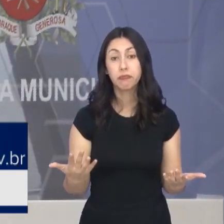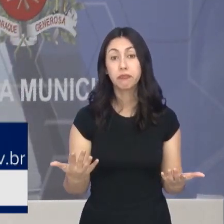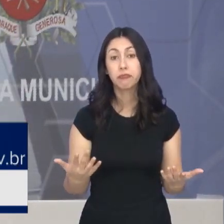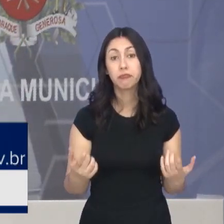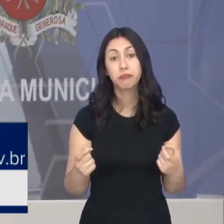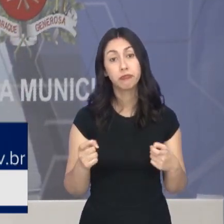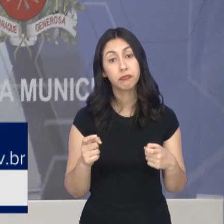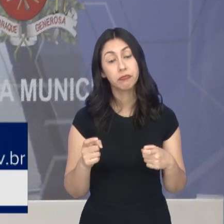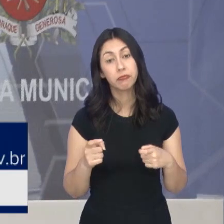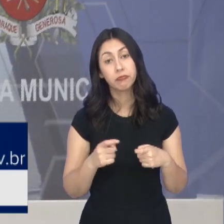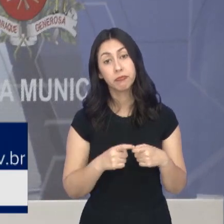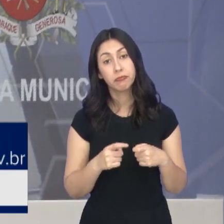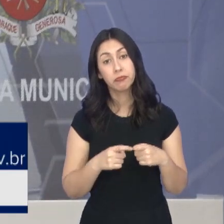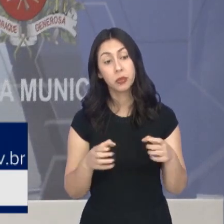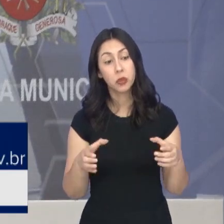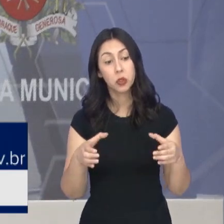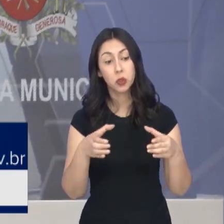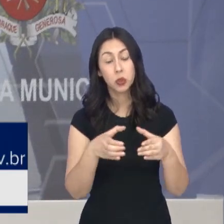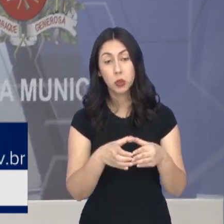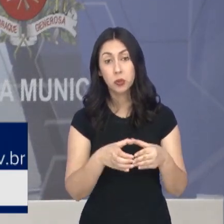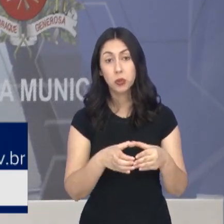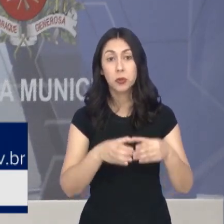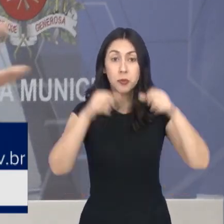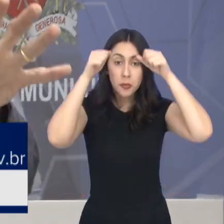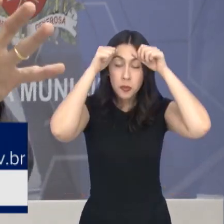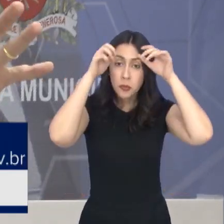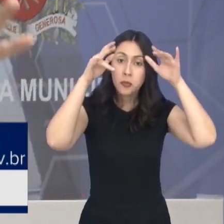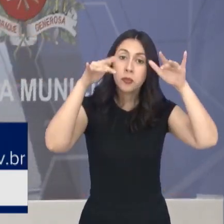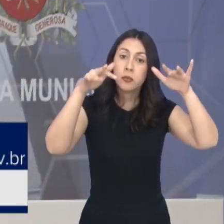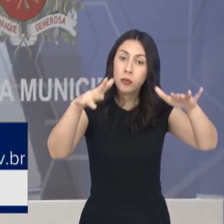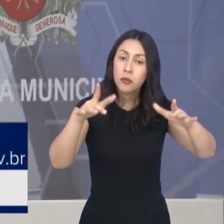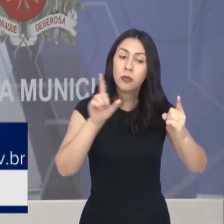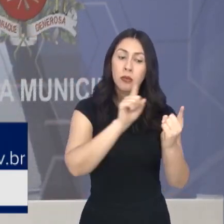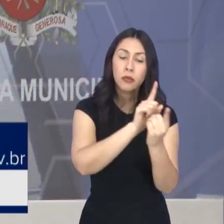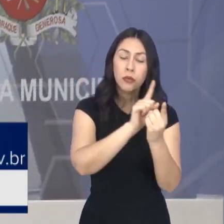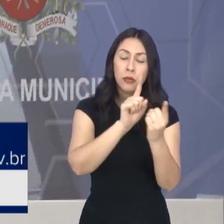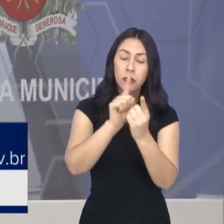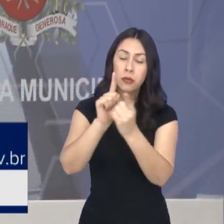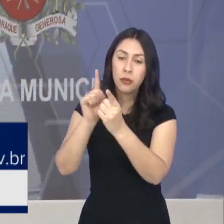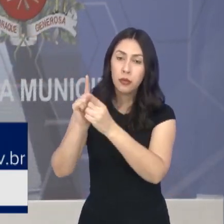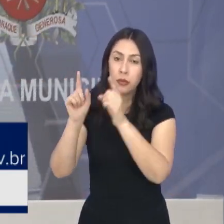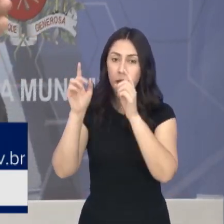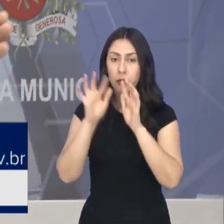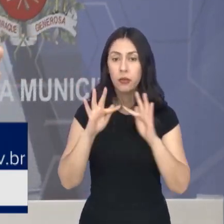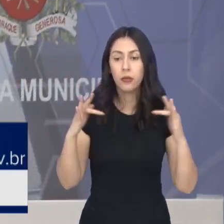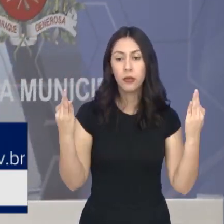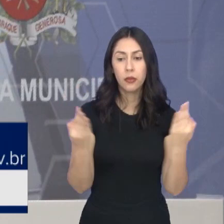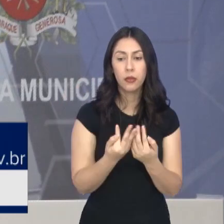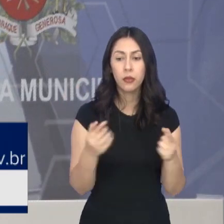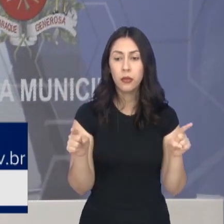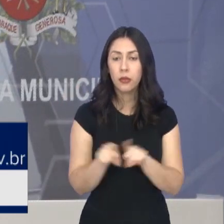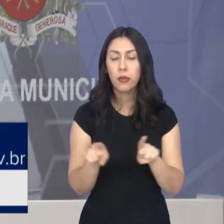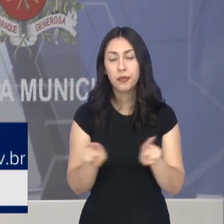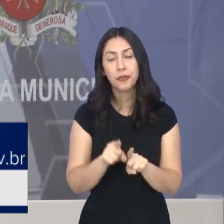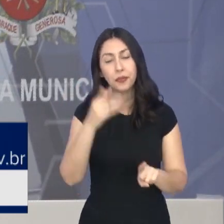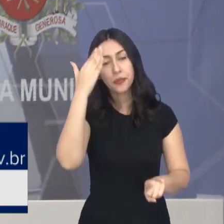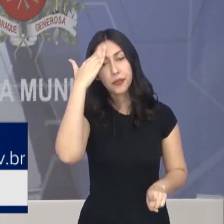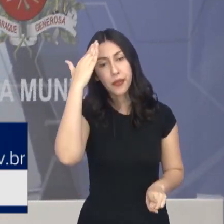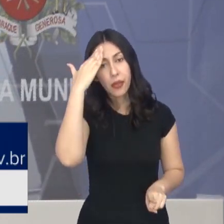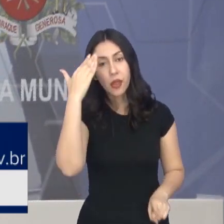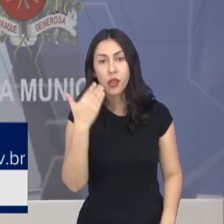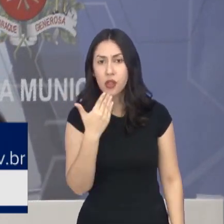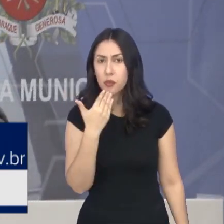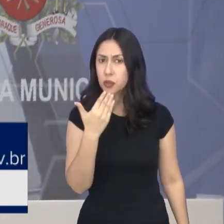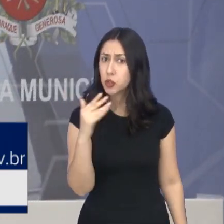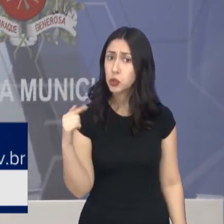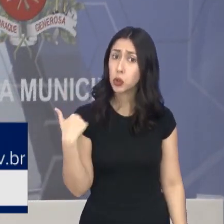que está à frente de um grupo de autistas, né, que faz atendimento para os autistas e seus familiares. E também sei que essa solicitação por